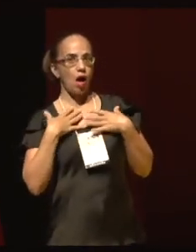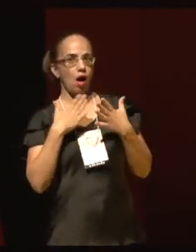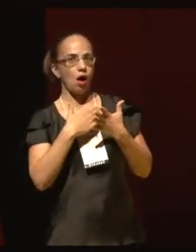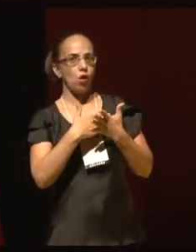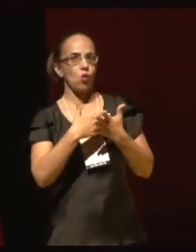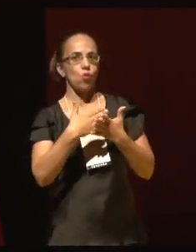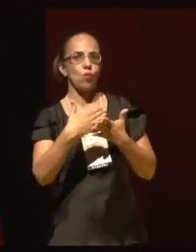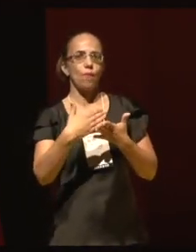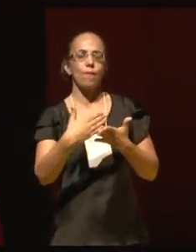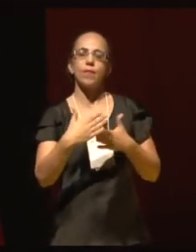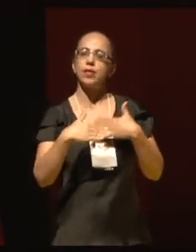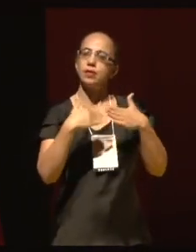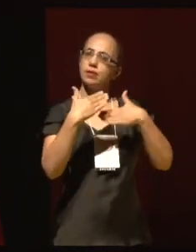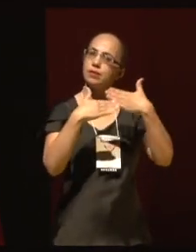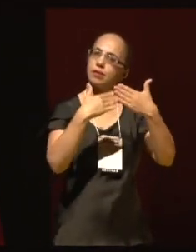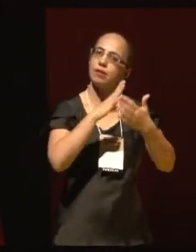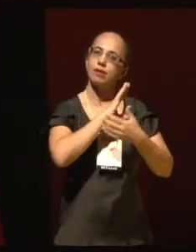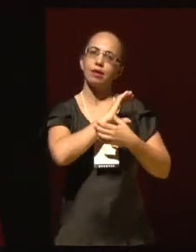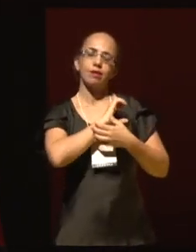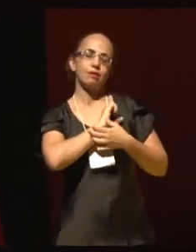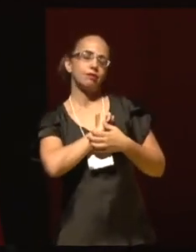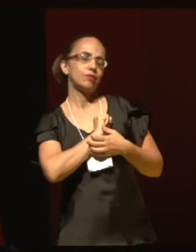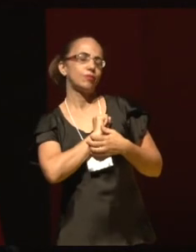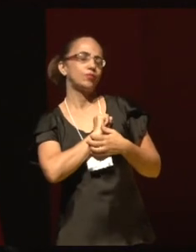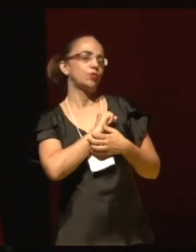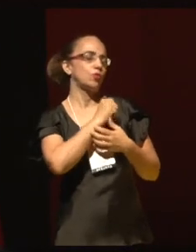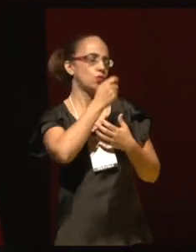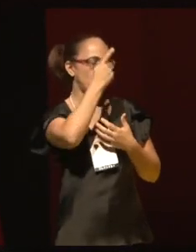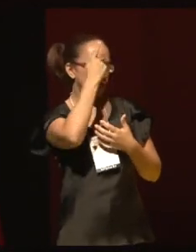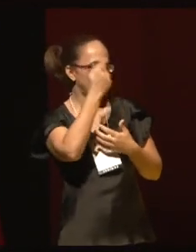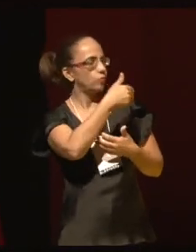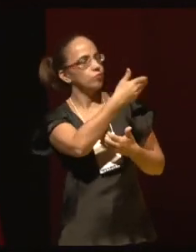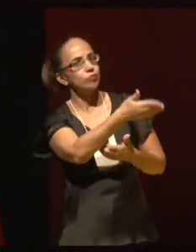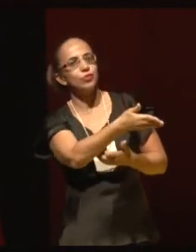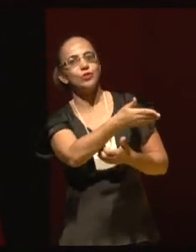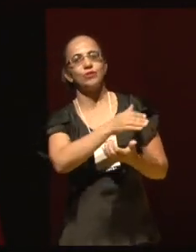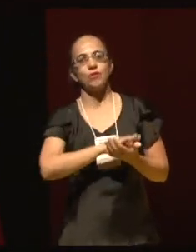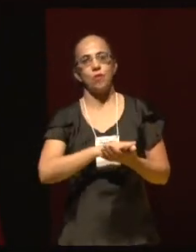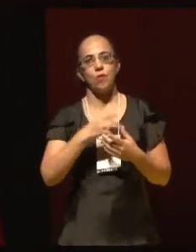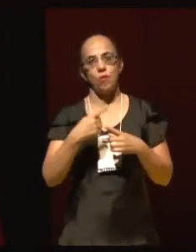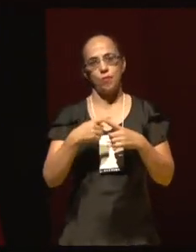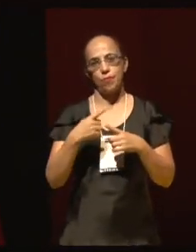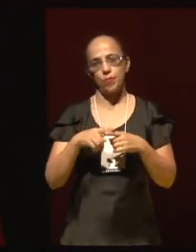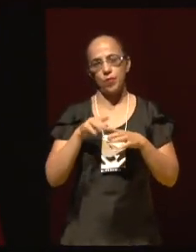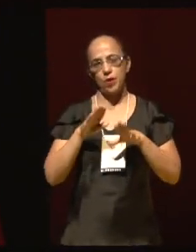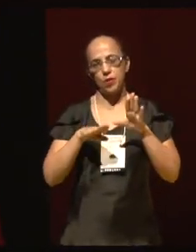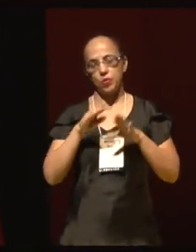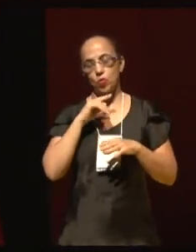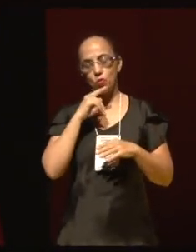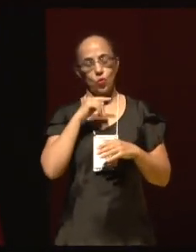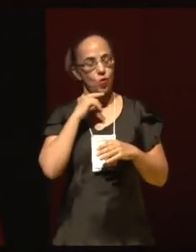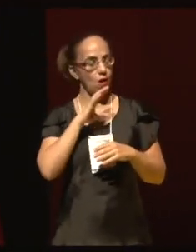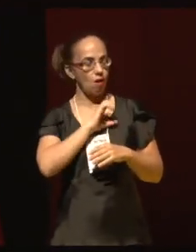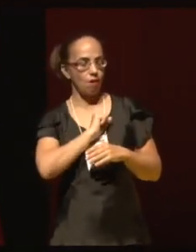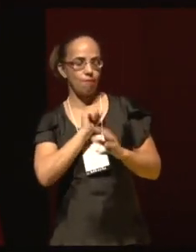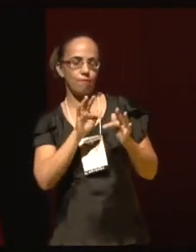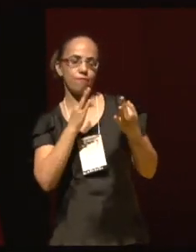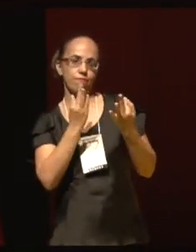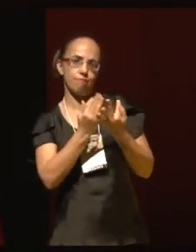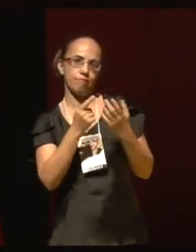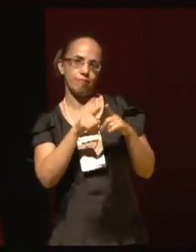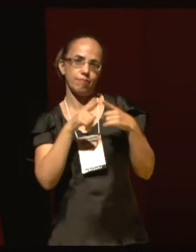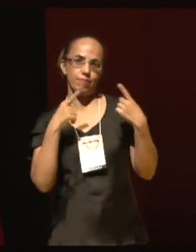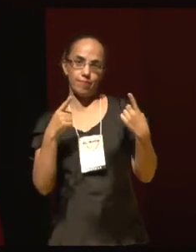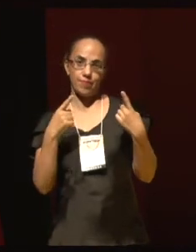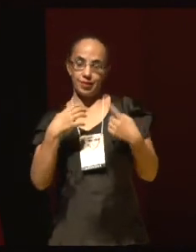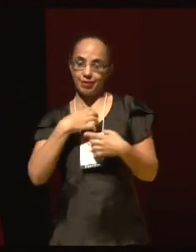ao próximo. Porque muitas vezes não se consegue amar a um familiar, mas se